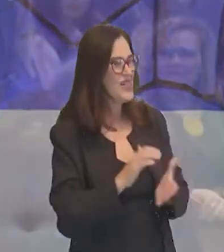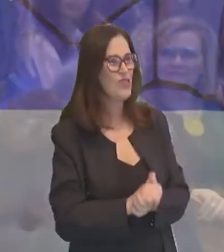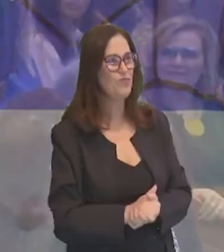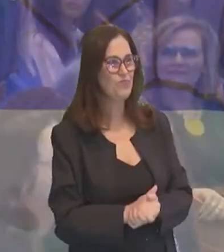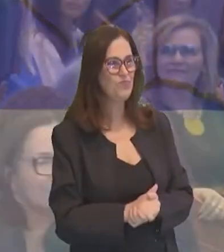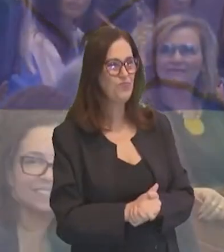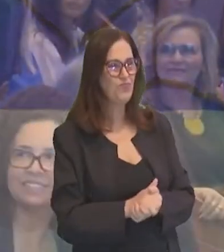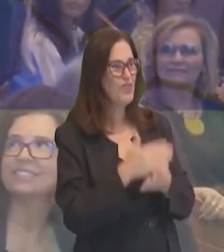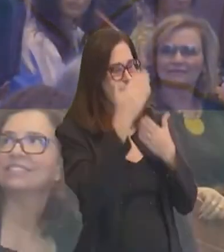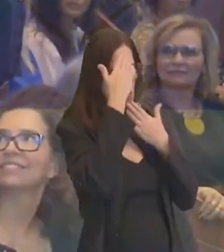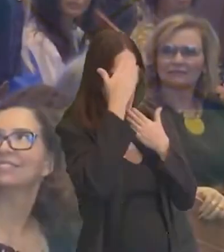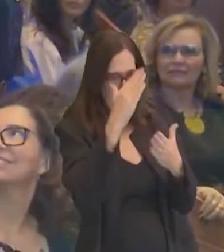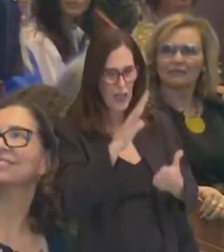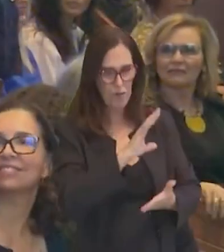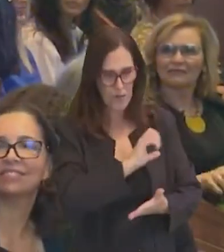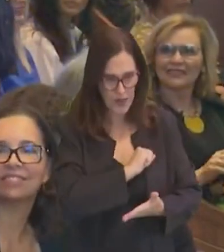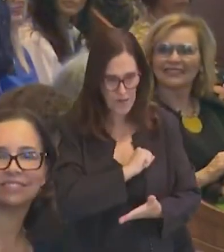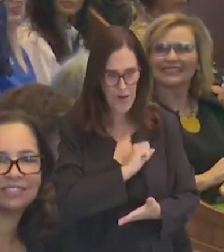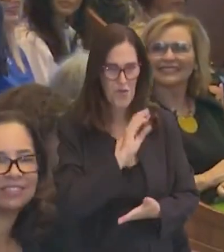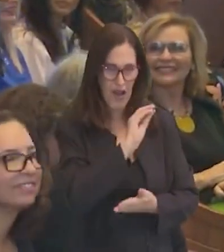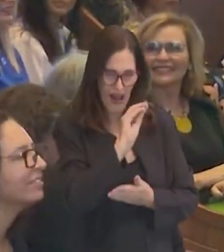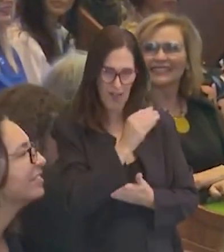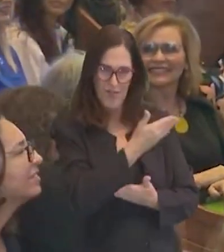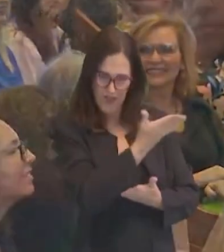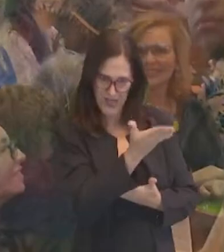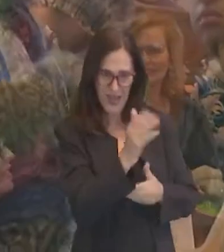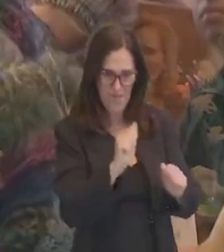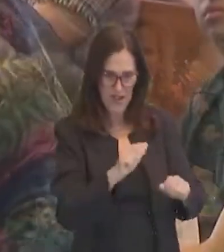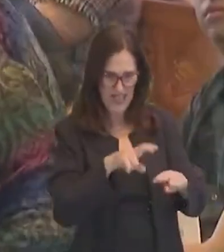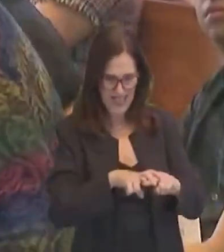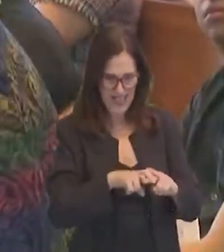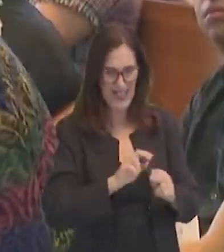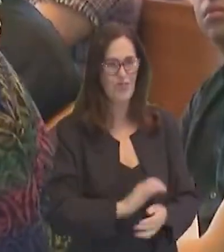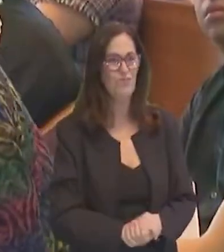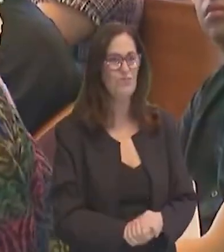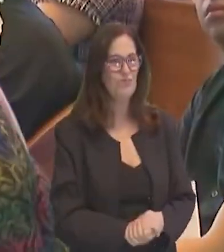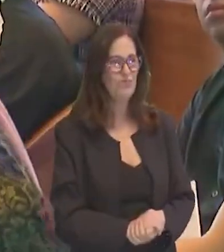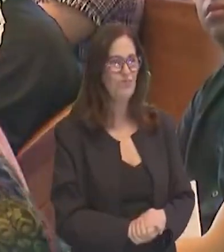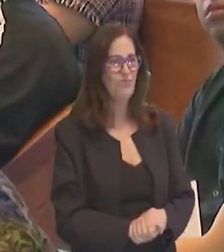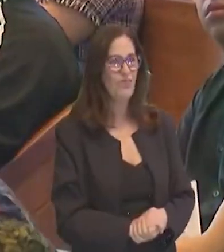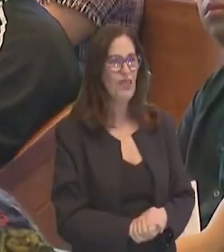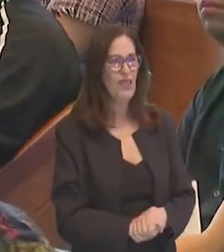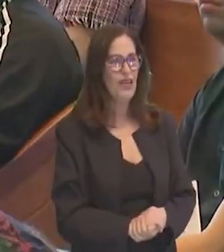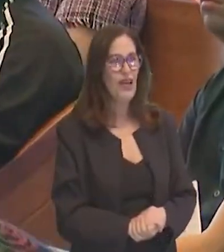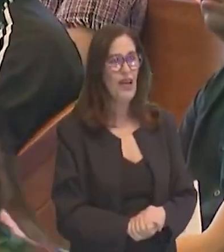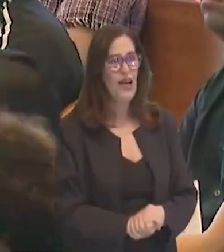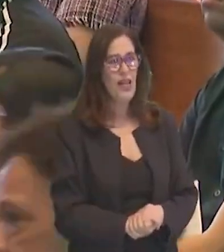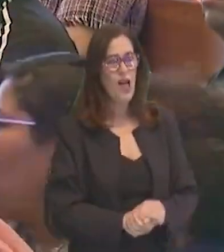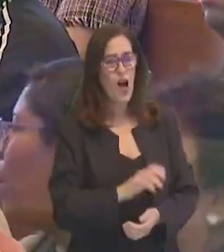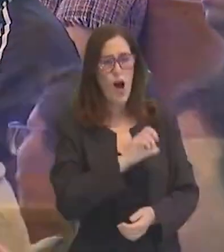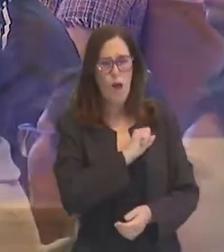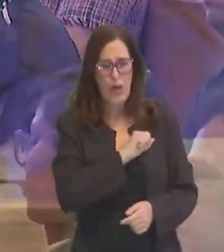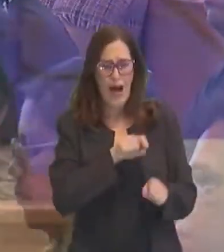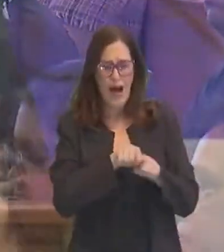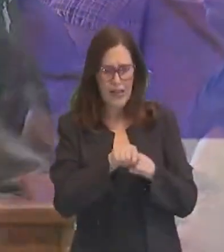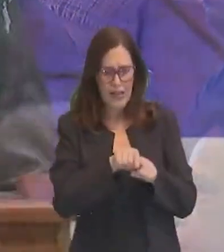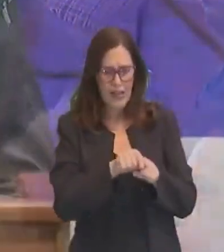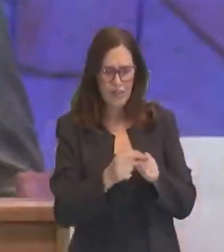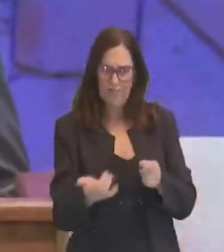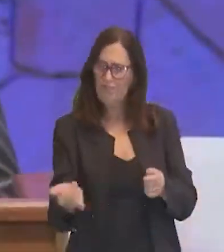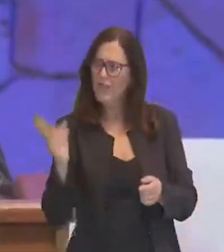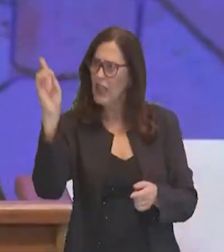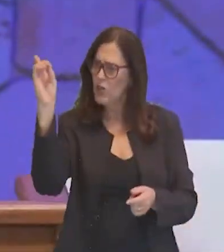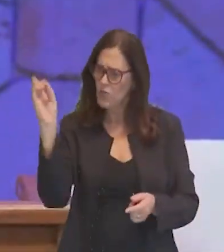fala. Obrigado pelo amor, pelo carinho de vocês. Podem sentar. Queridos, nesta manhã Deus colocou no meu